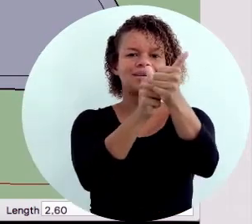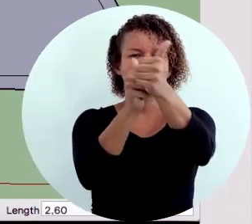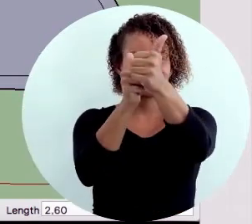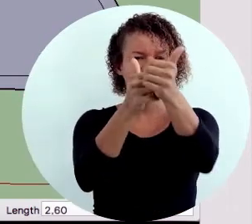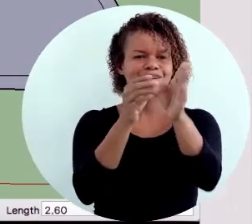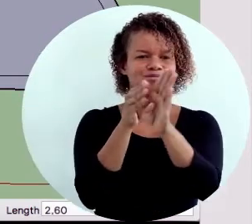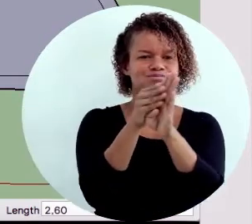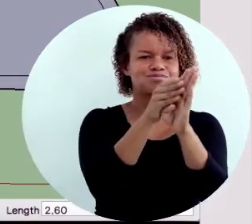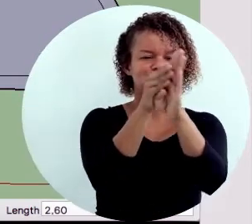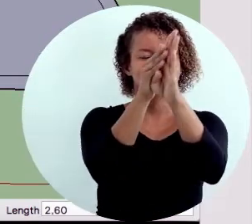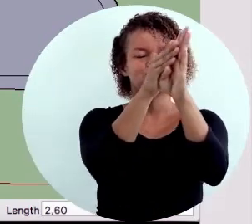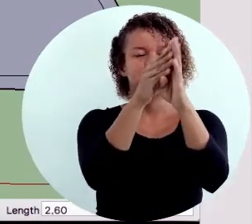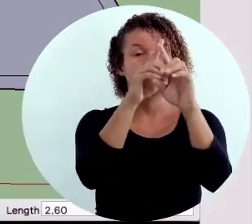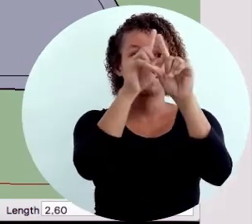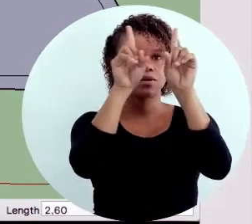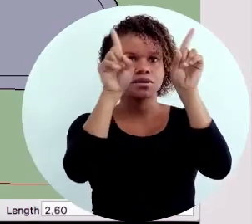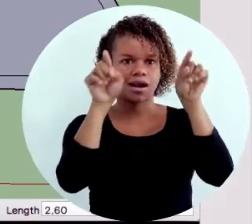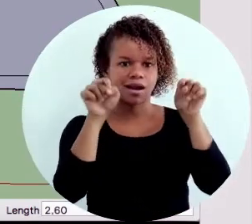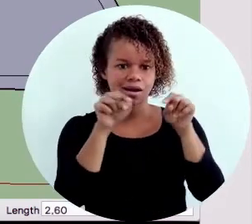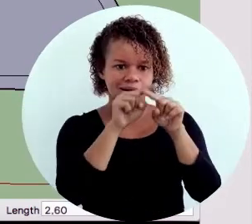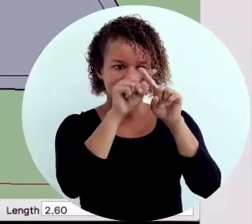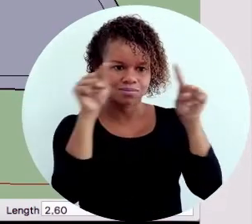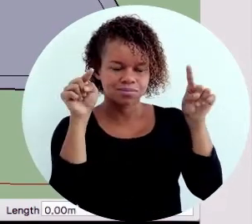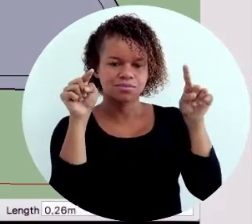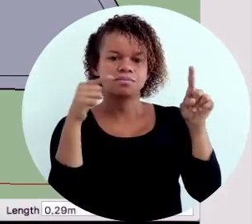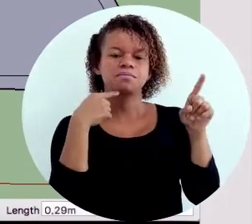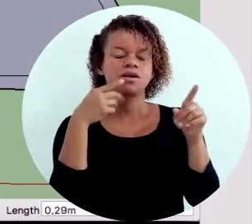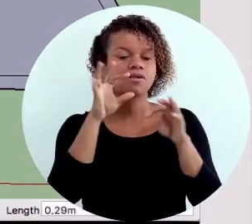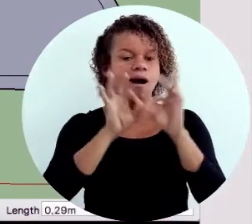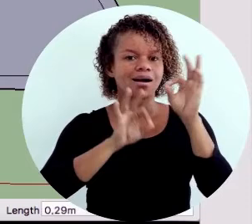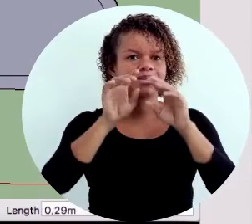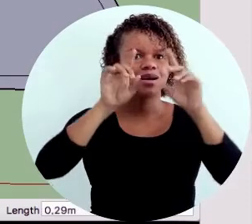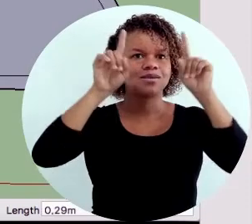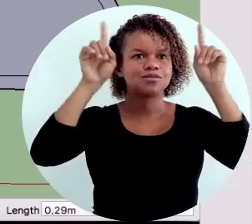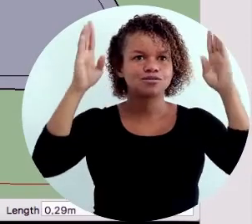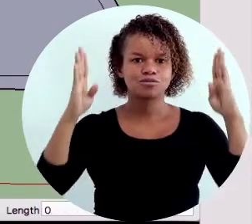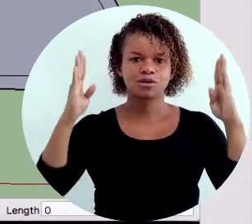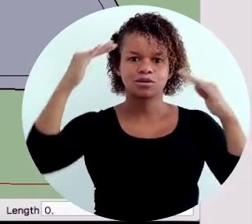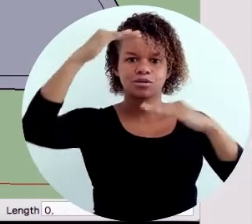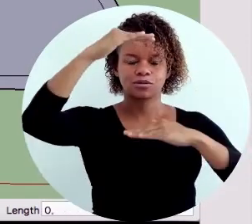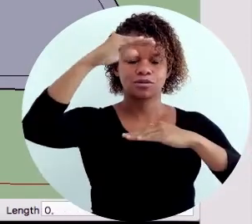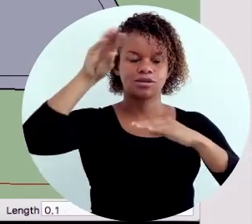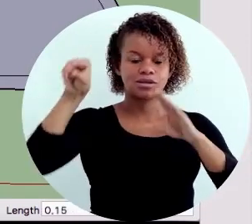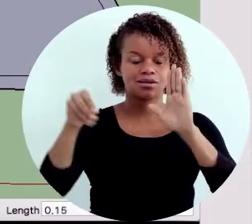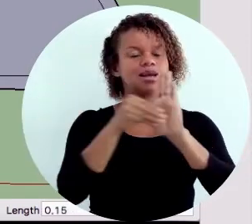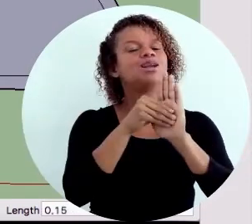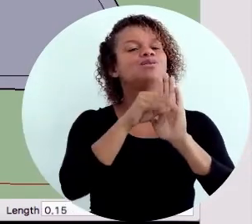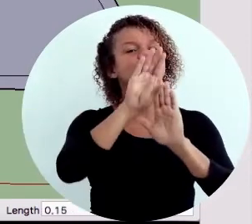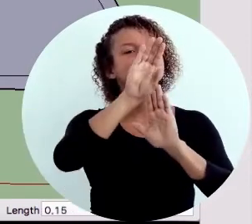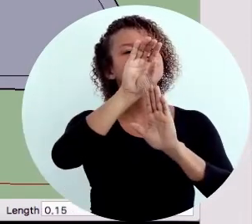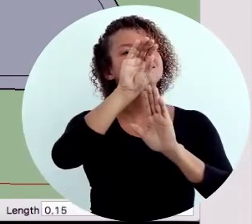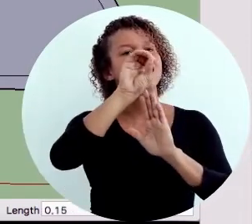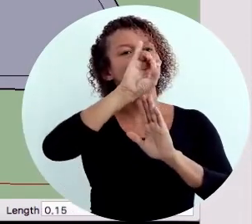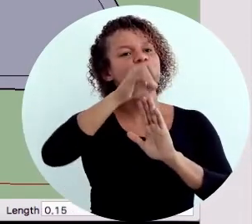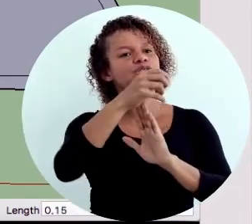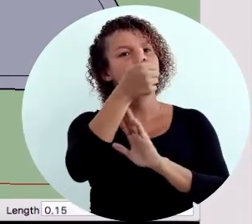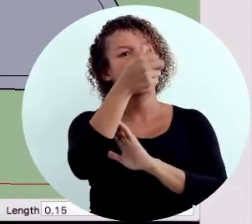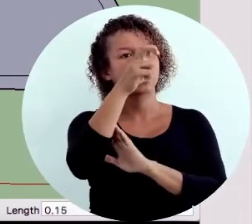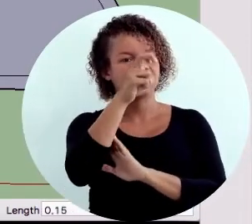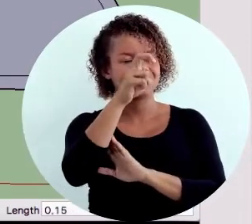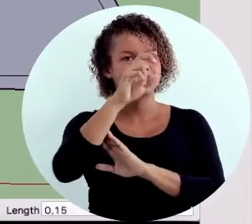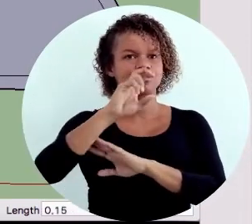A partir dessa linha guia, eu vou fazer a mesma coisa para definir a espessura da parede, inserindo o valor de 0,15 na barra de